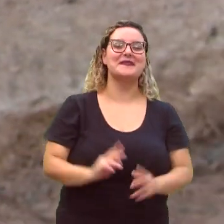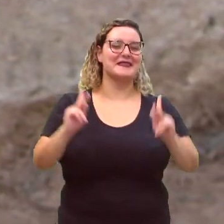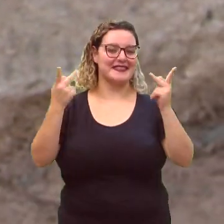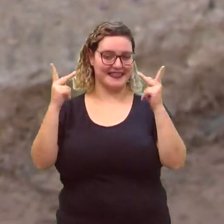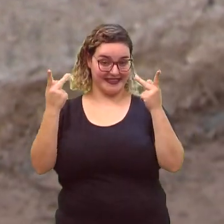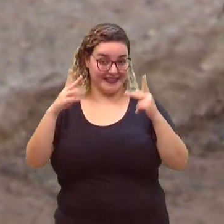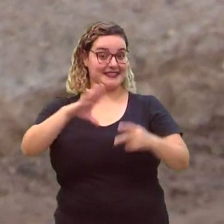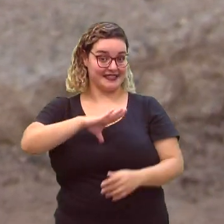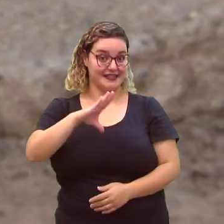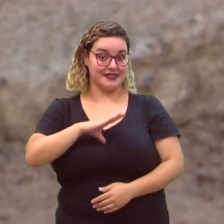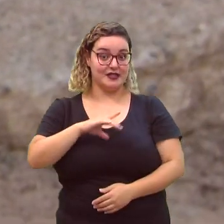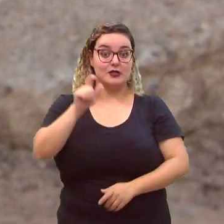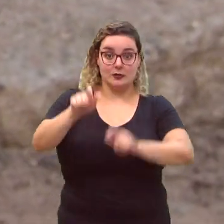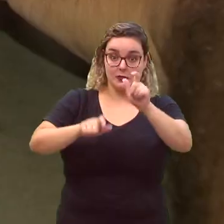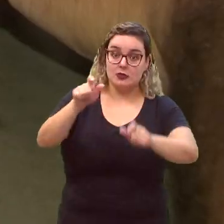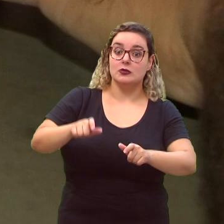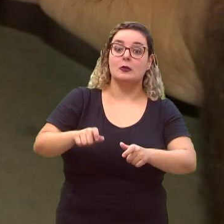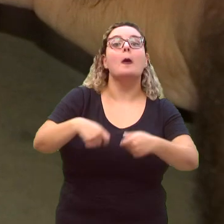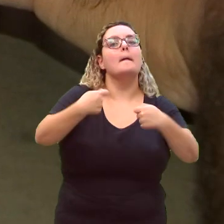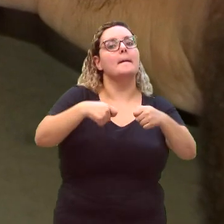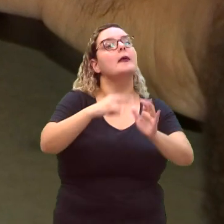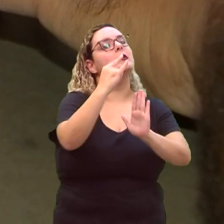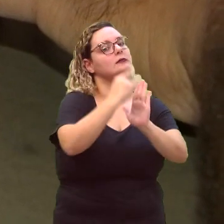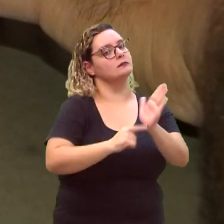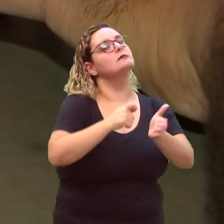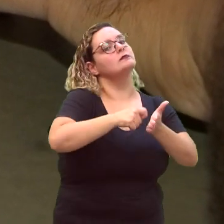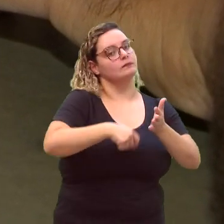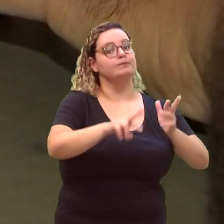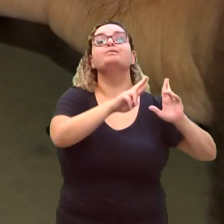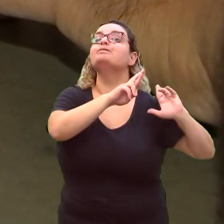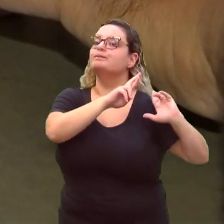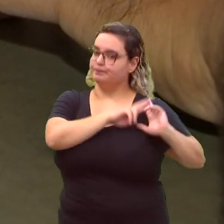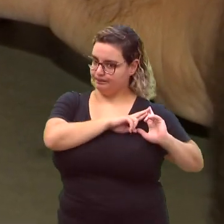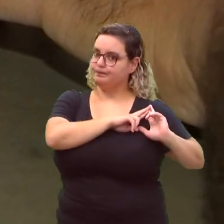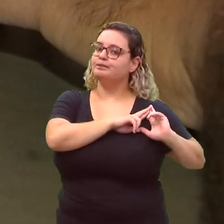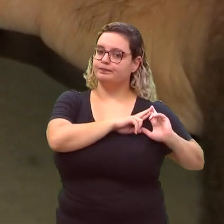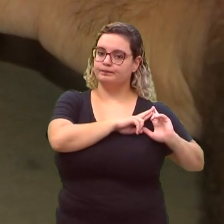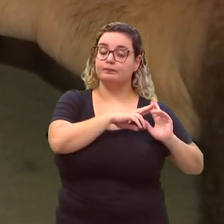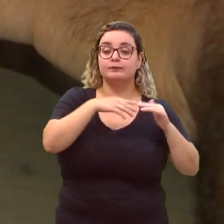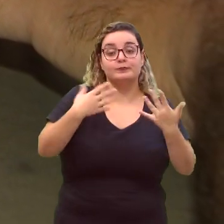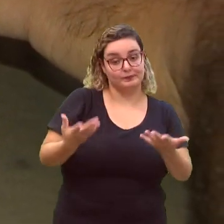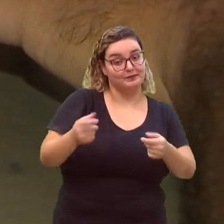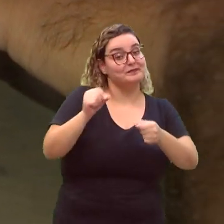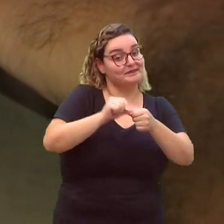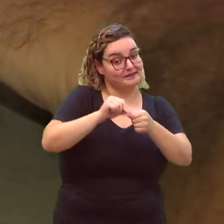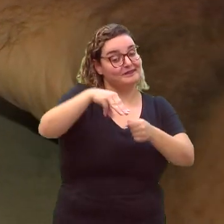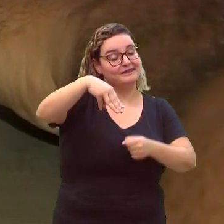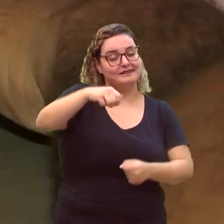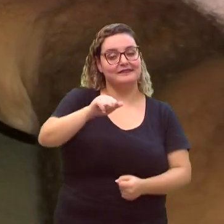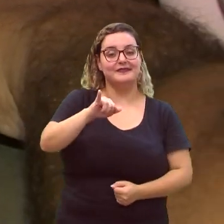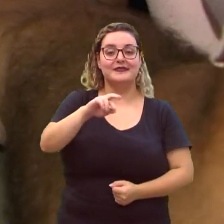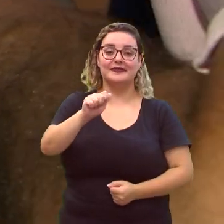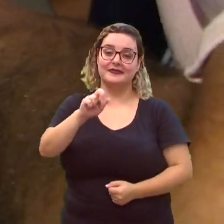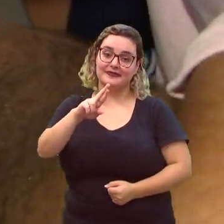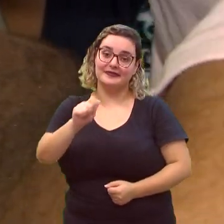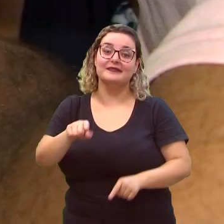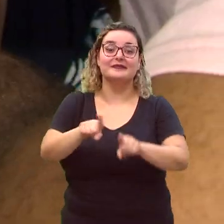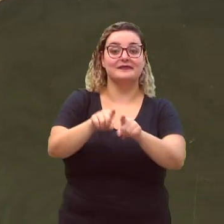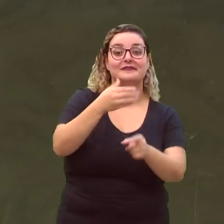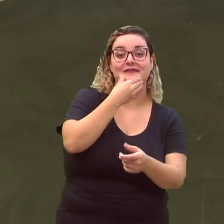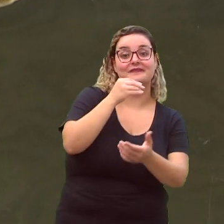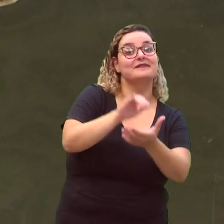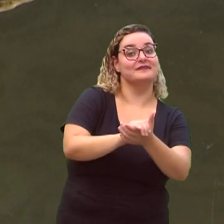Em Hortolândia, a pessoa interessada precisa assinar um termo de responsabilidade. Assim fizeram a Mayara e o